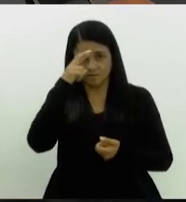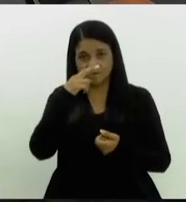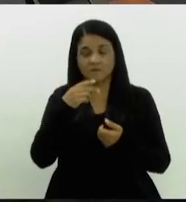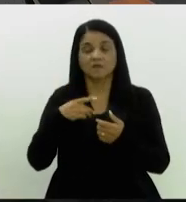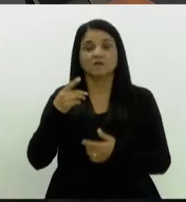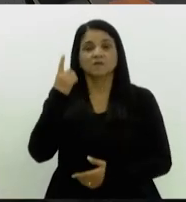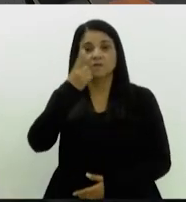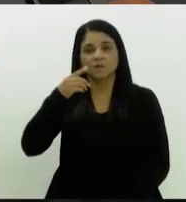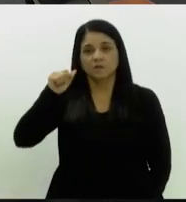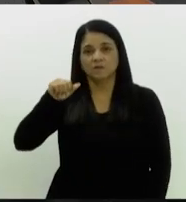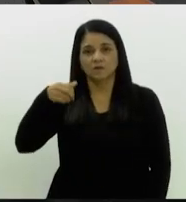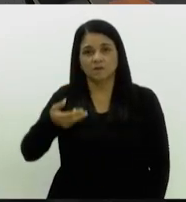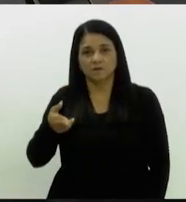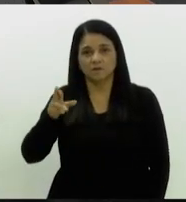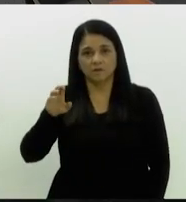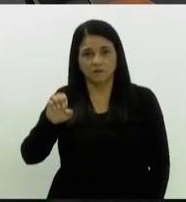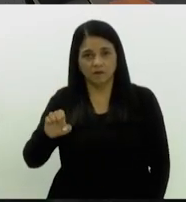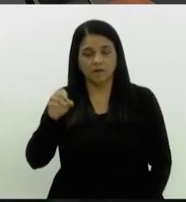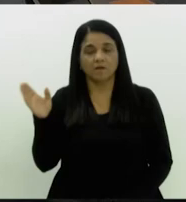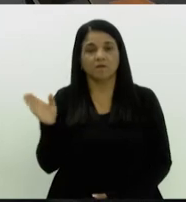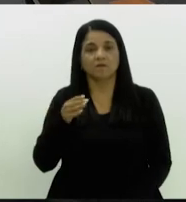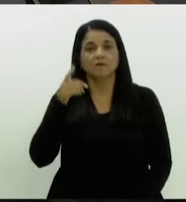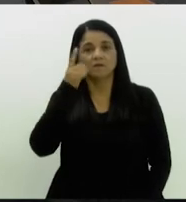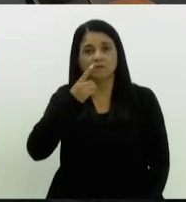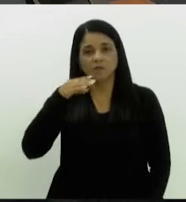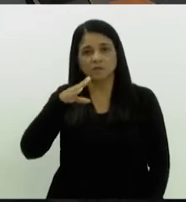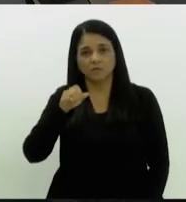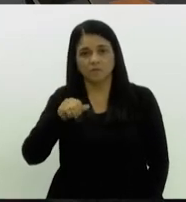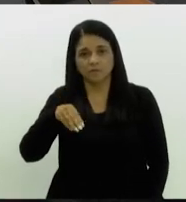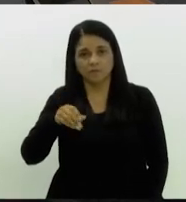Correia, deputado Carlos Macedo.